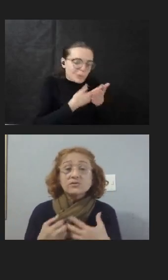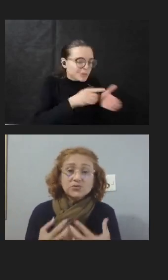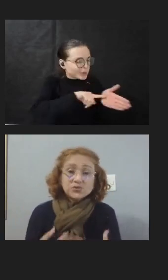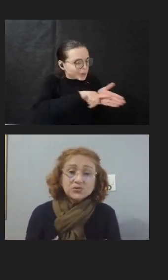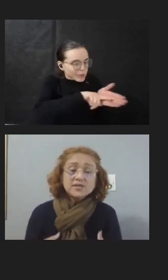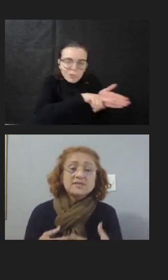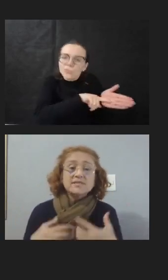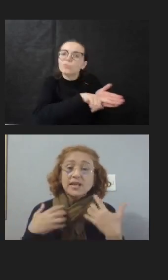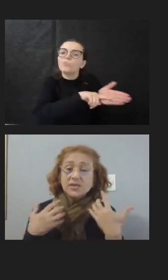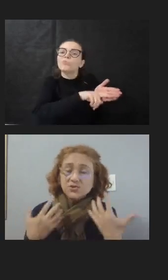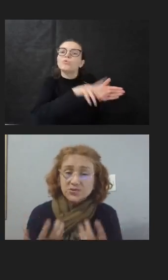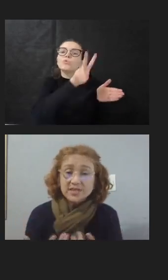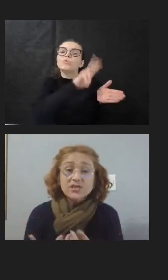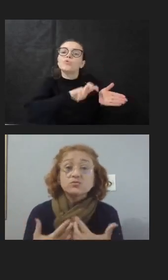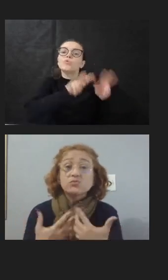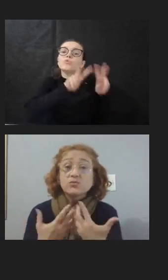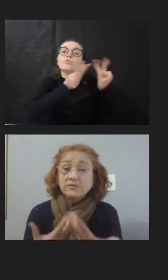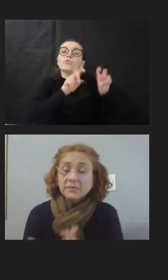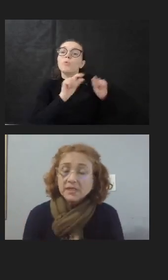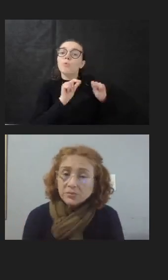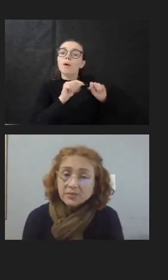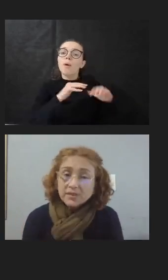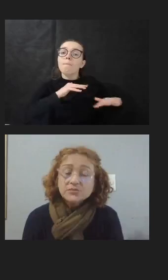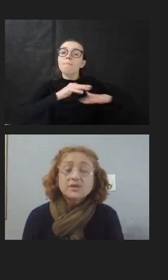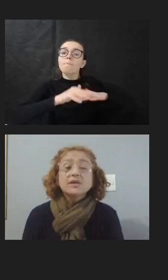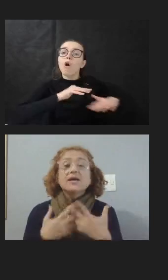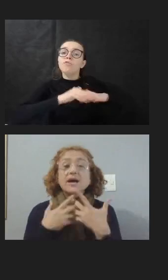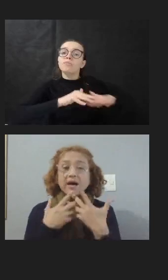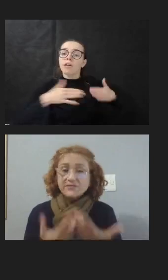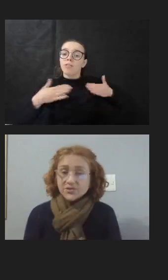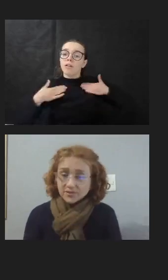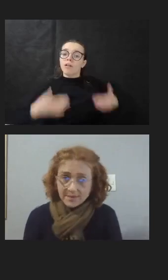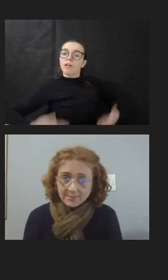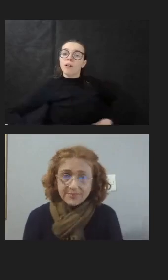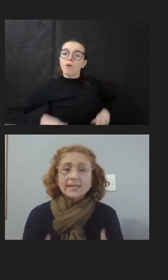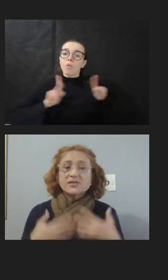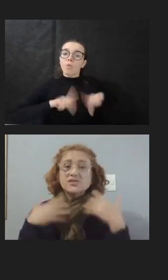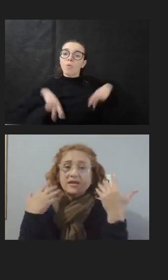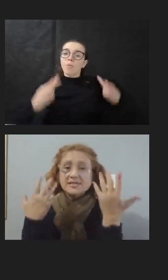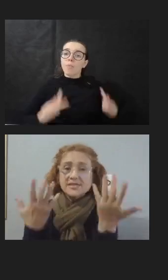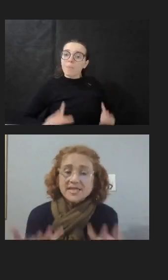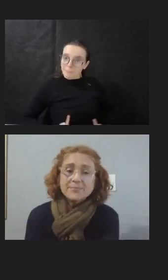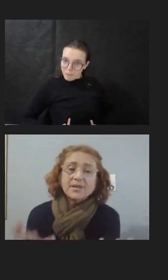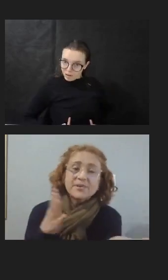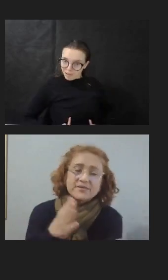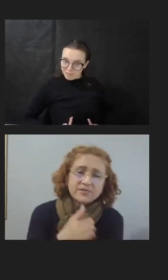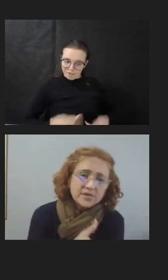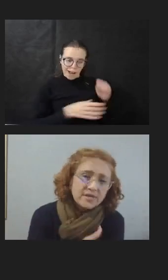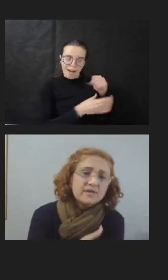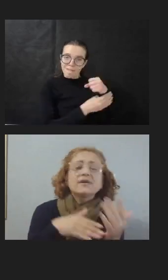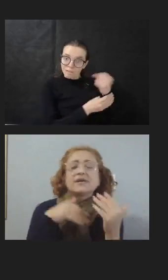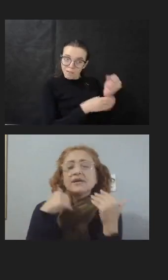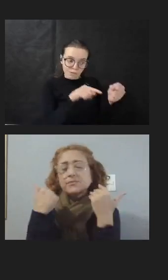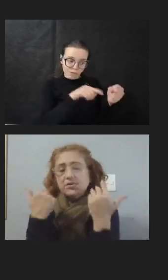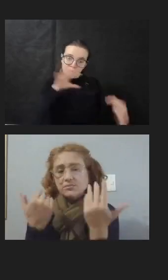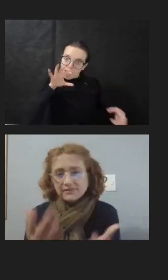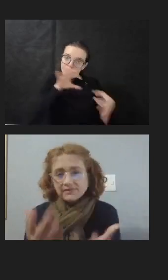humano. Então, tudo que se relaciona à questão do movimento humano, a fisioterapia ela está inserida para